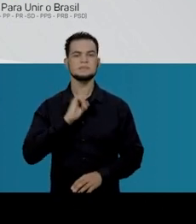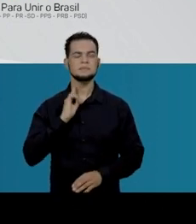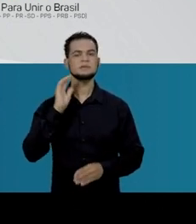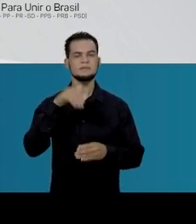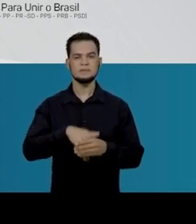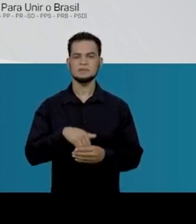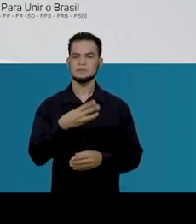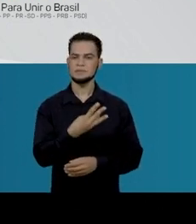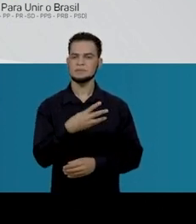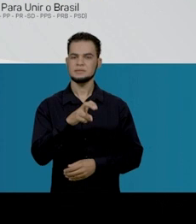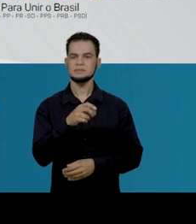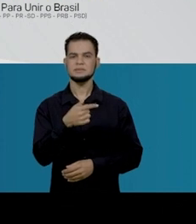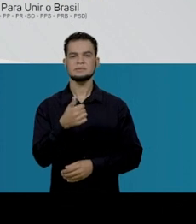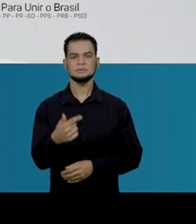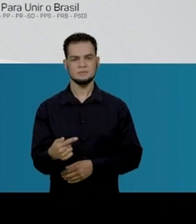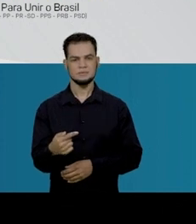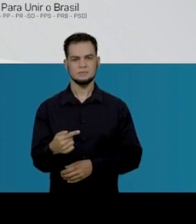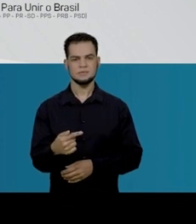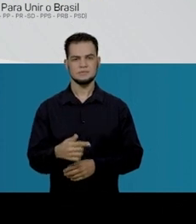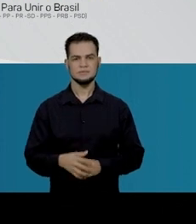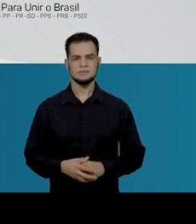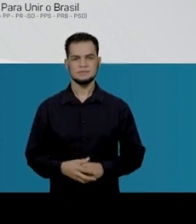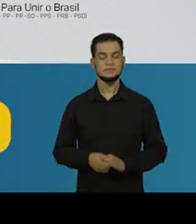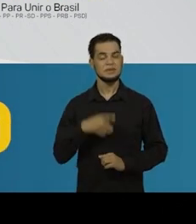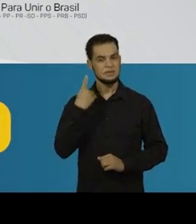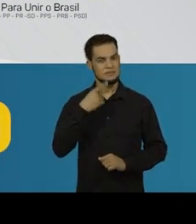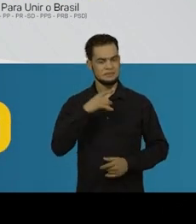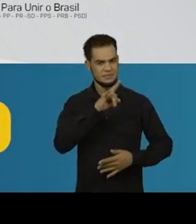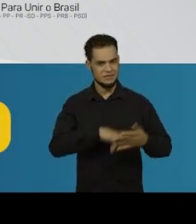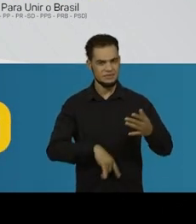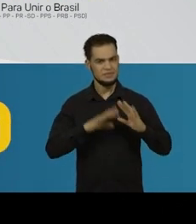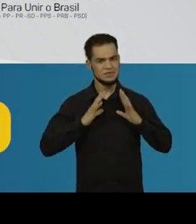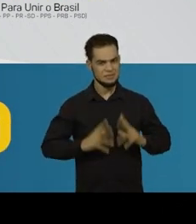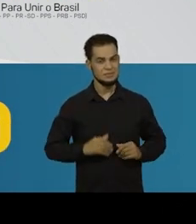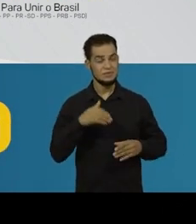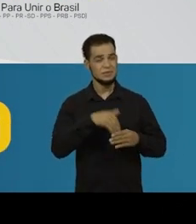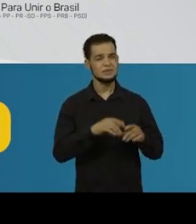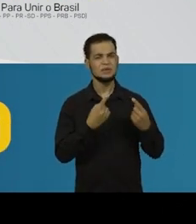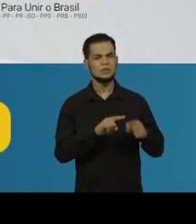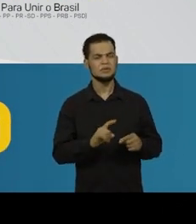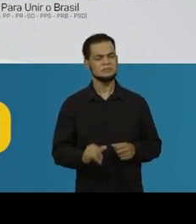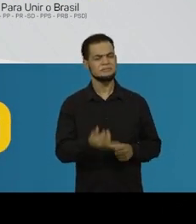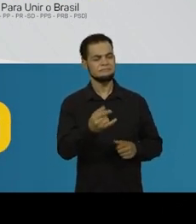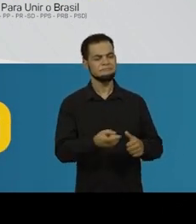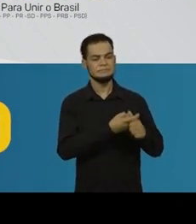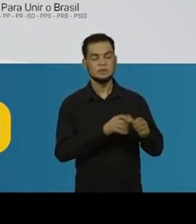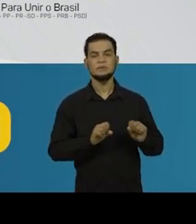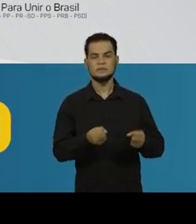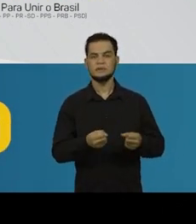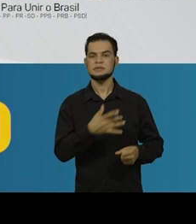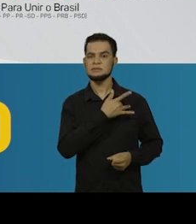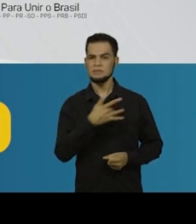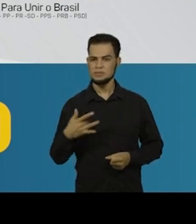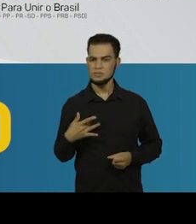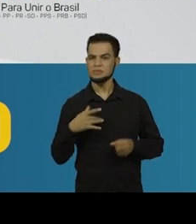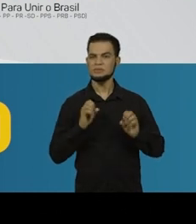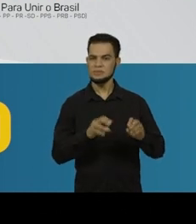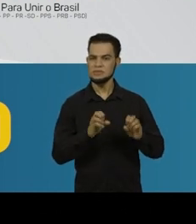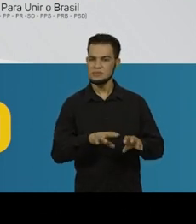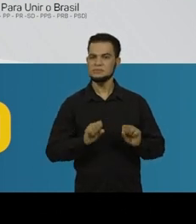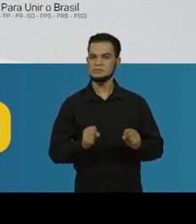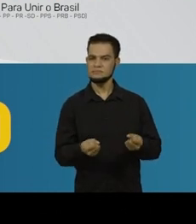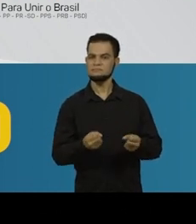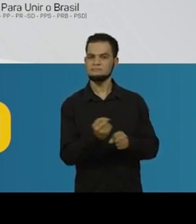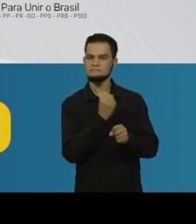em Minas. Vote 45127. Sou deputado Ficha Limpa. Votei contra o aumento de impostos, defendo investimento na saúde,